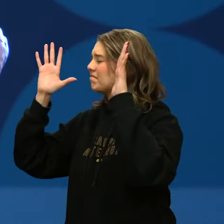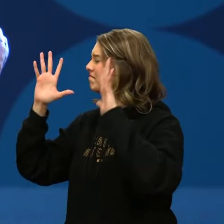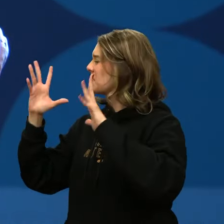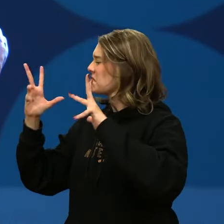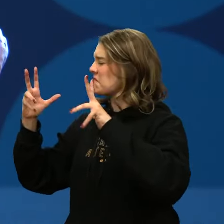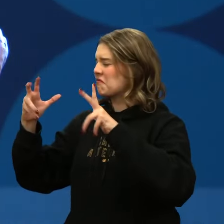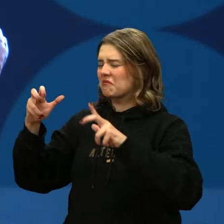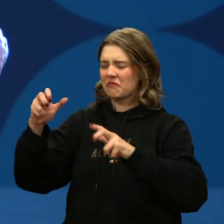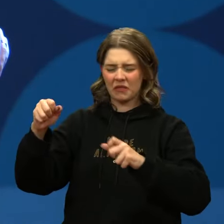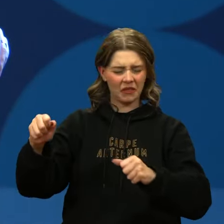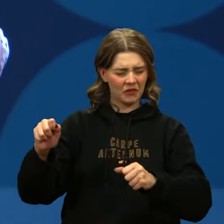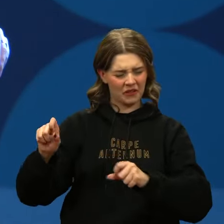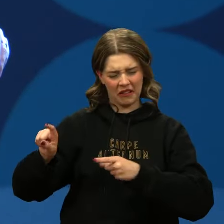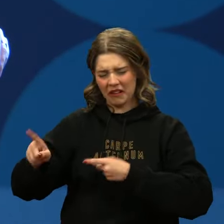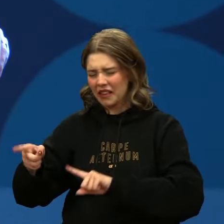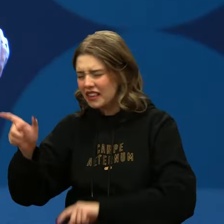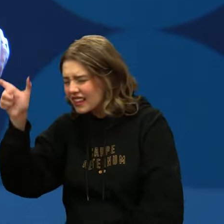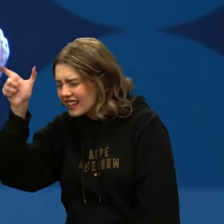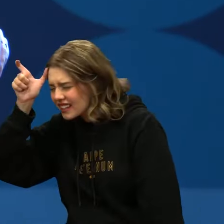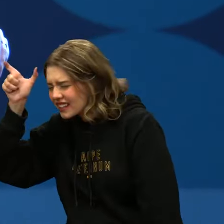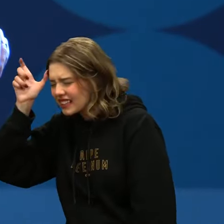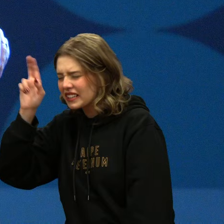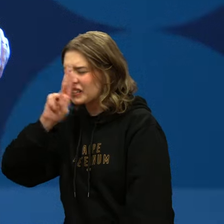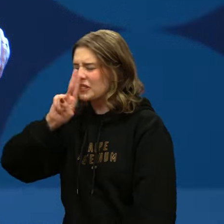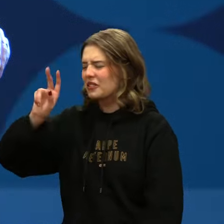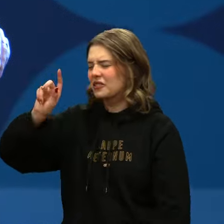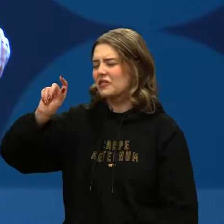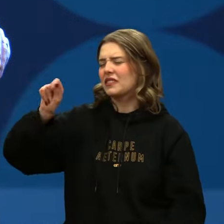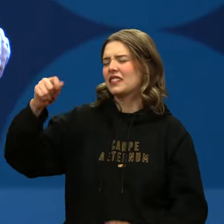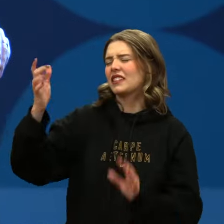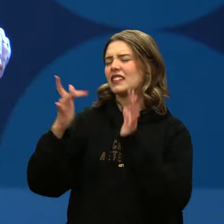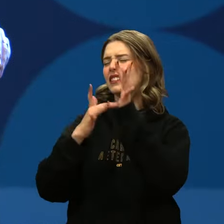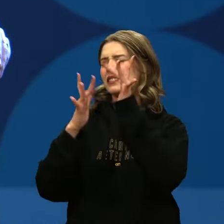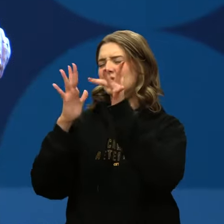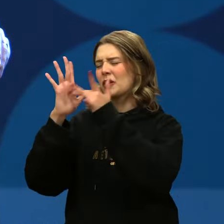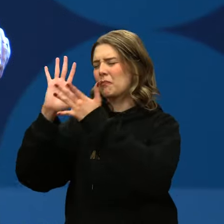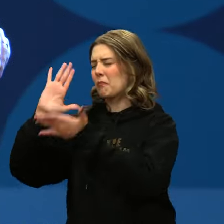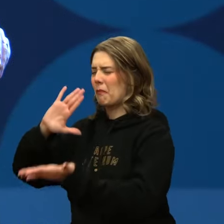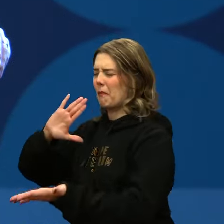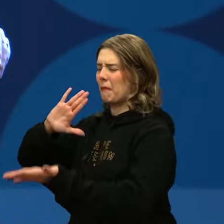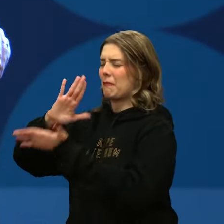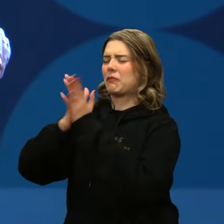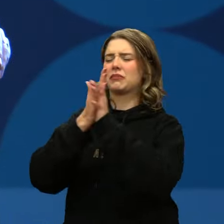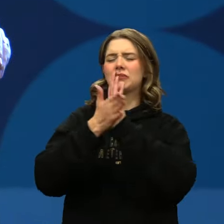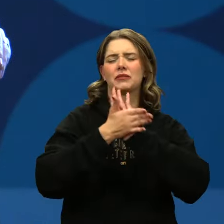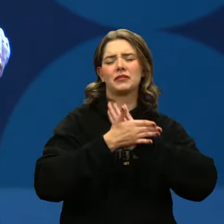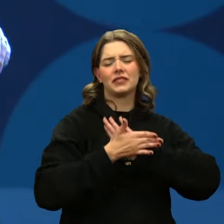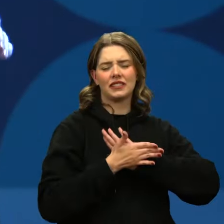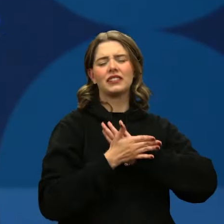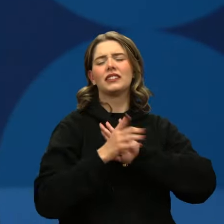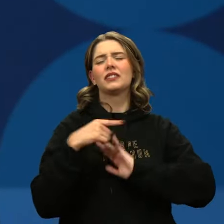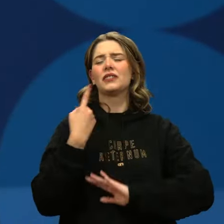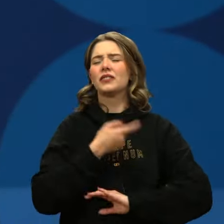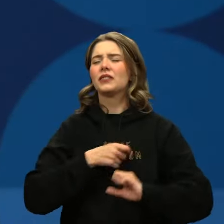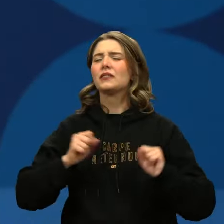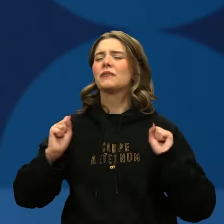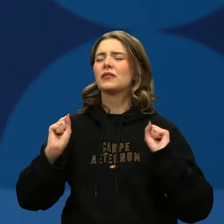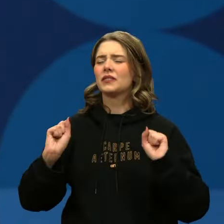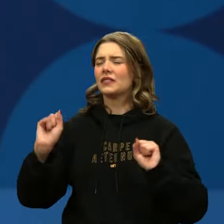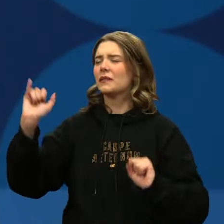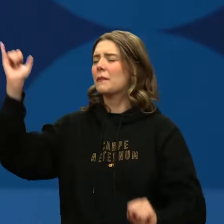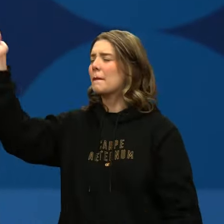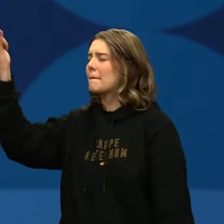do inimigo, Senhor, que no nome de Jesus seja cancelada, Pai. E que nós possamos ouvir a tua voz, em